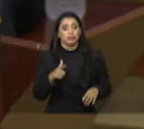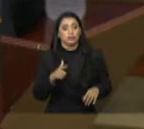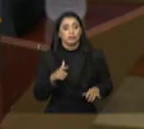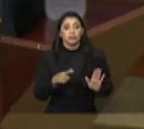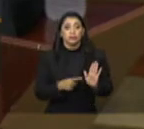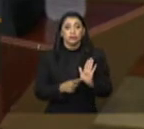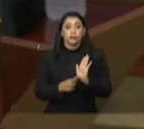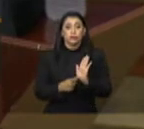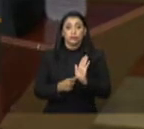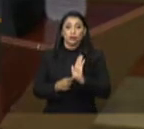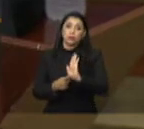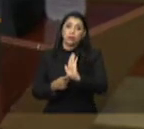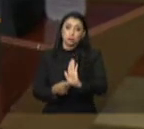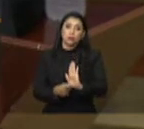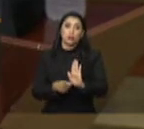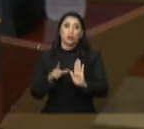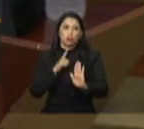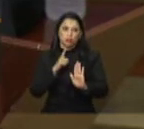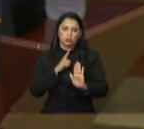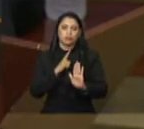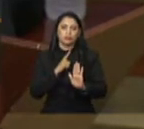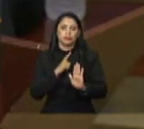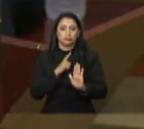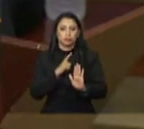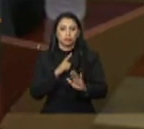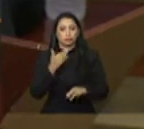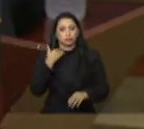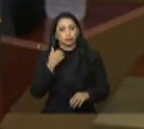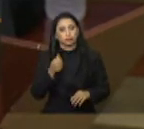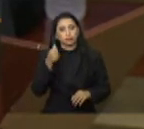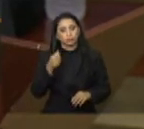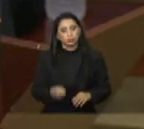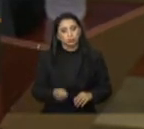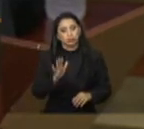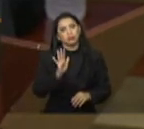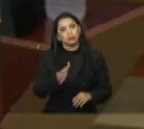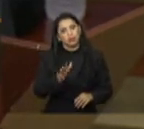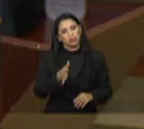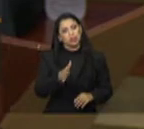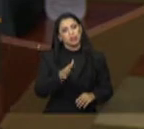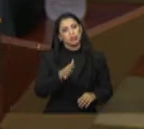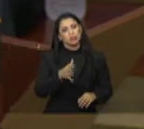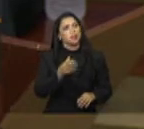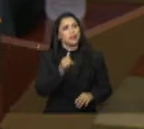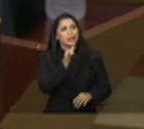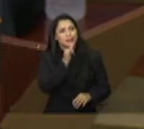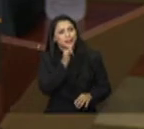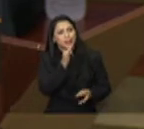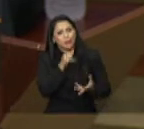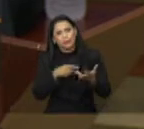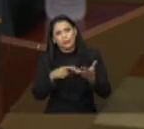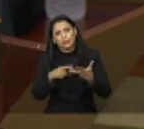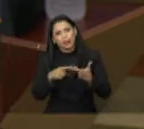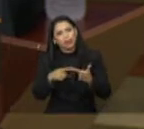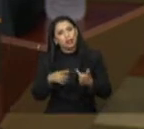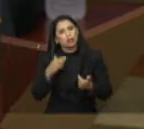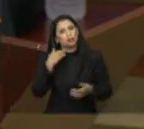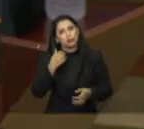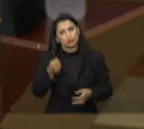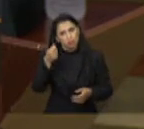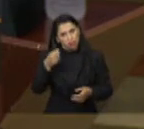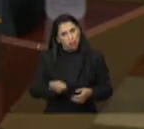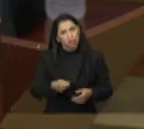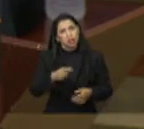mostra-se mais do que promissora por quantos magistrados brasileiros já forneceram bons exemplos de soluções criativas e